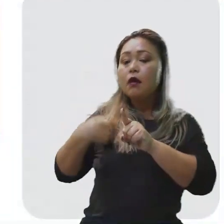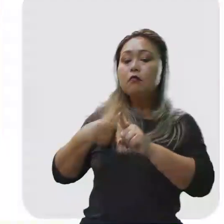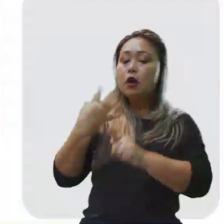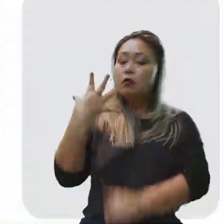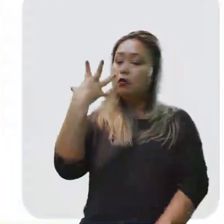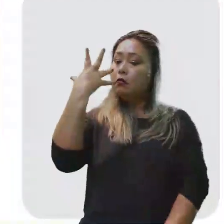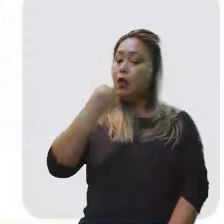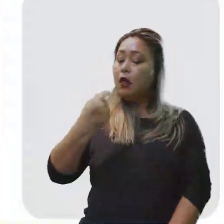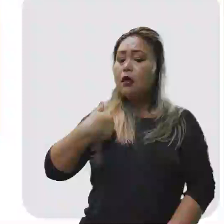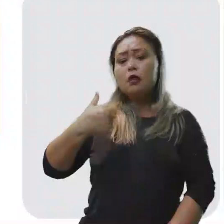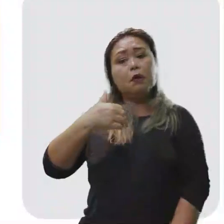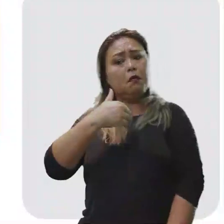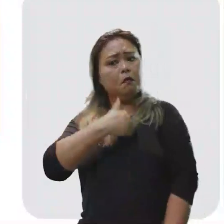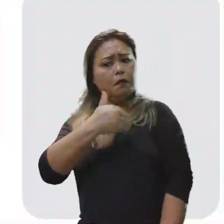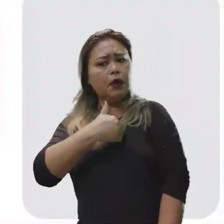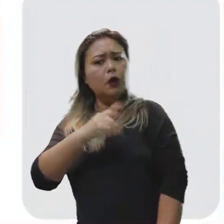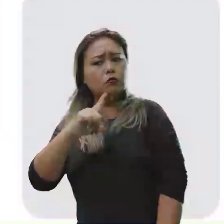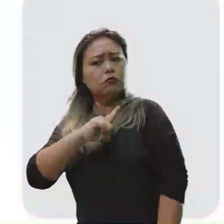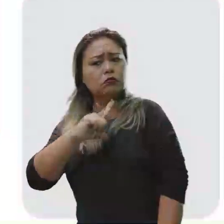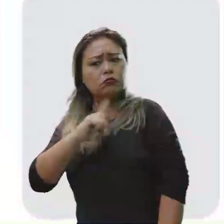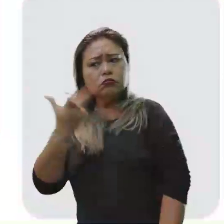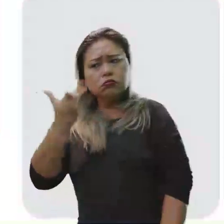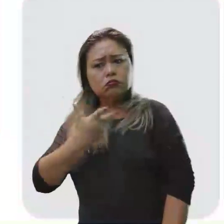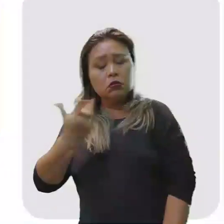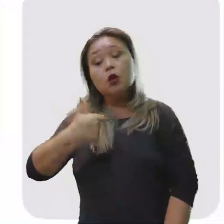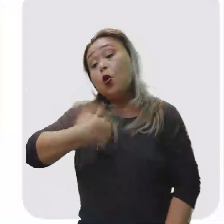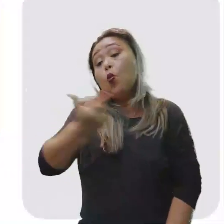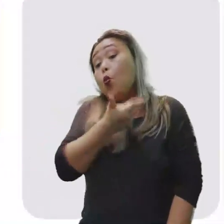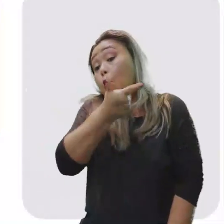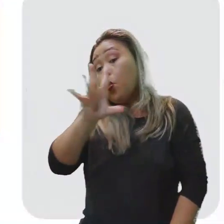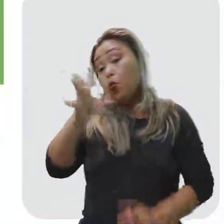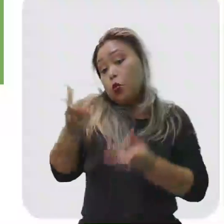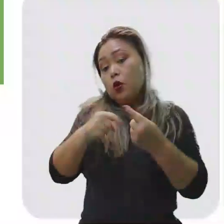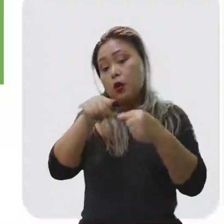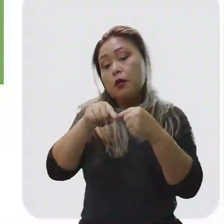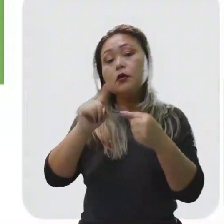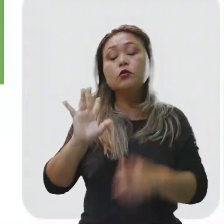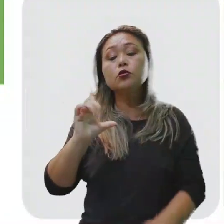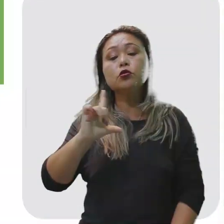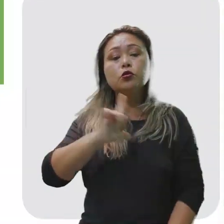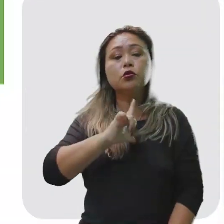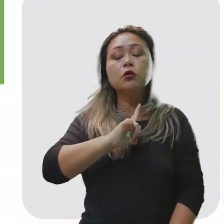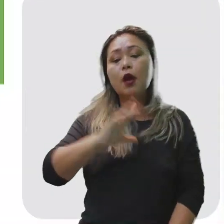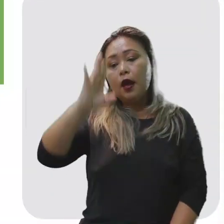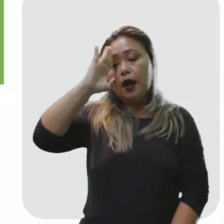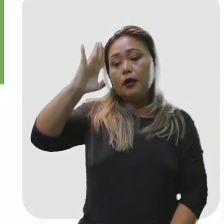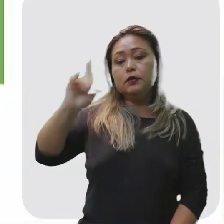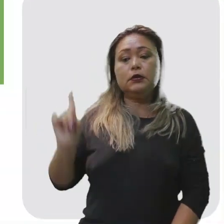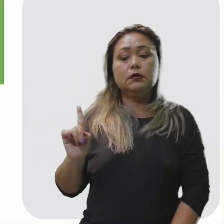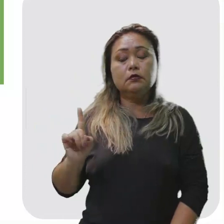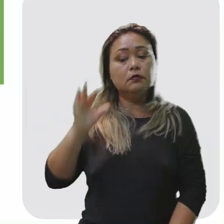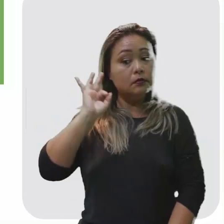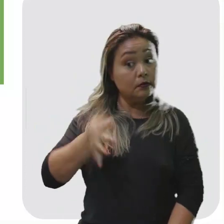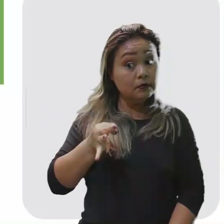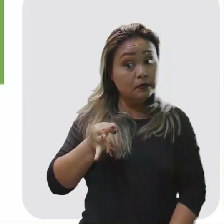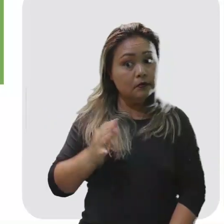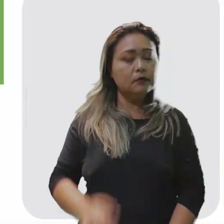preconceitos. É claro que tem outras habilidades, pessoal, mas aqui nós trouxemos as principais,